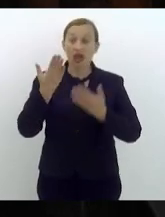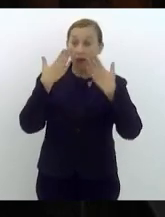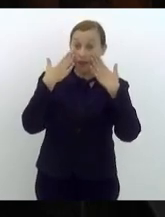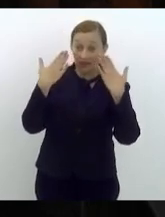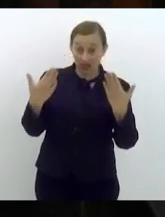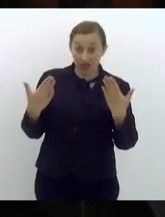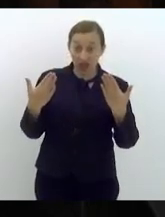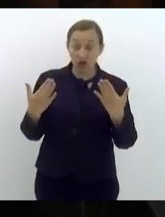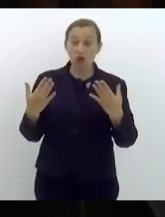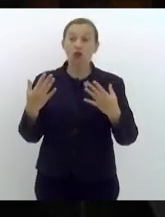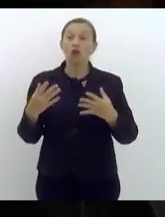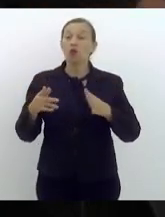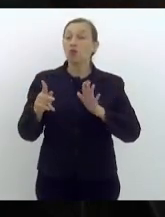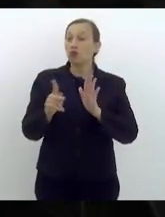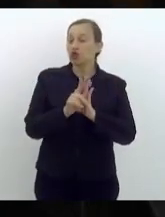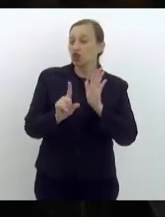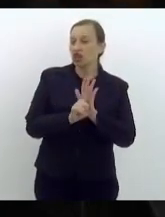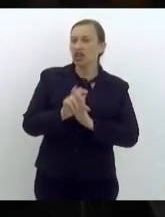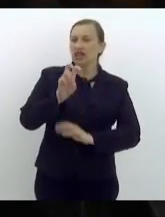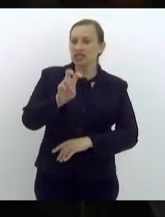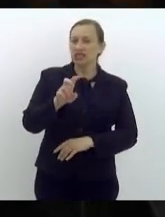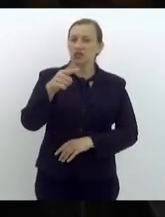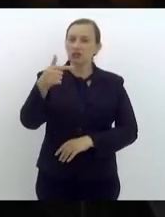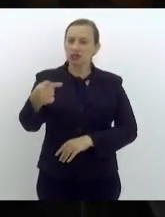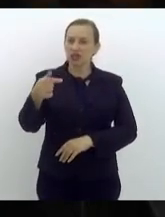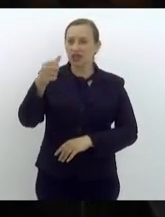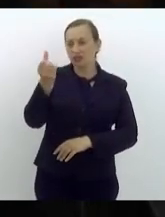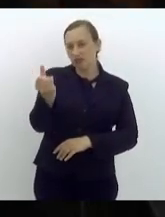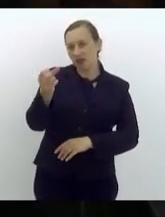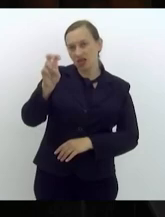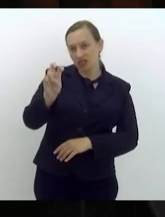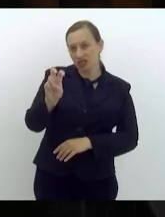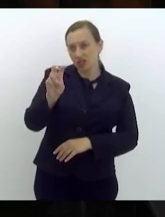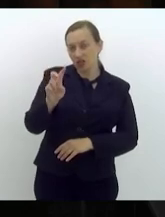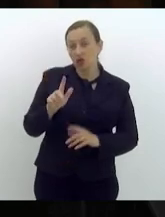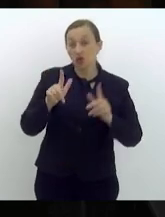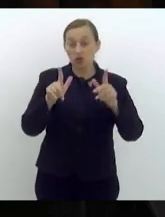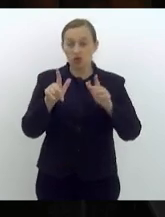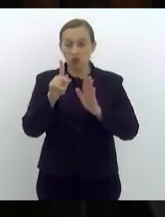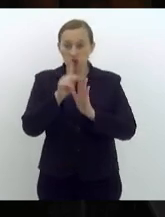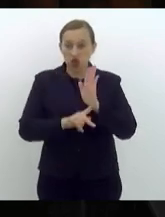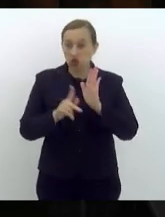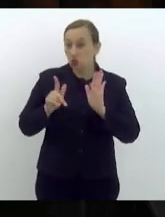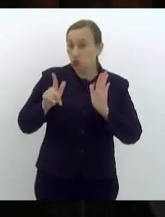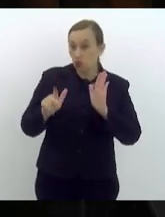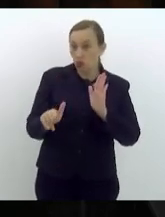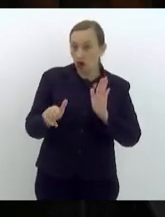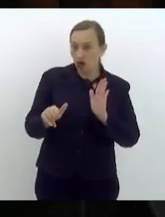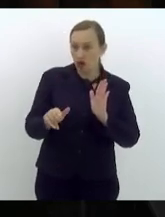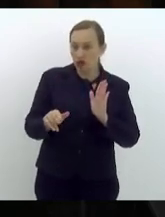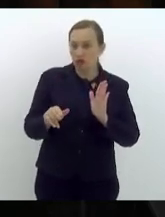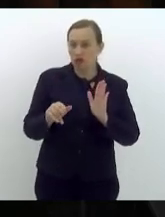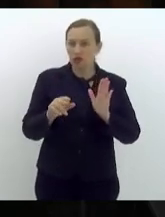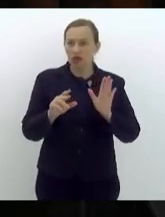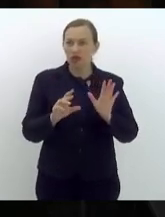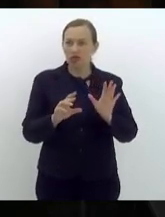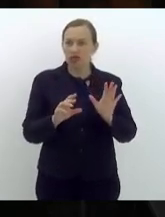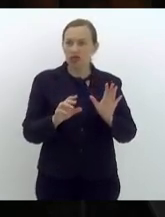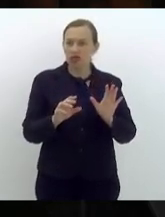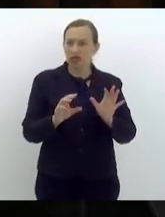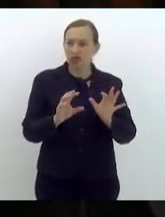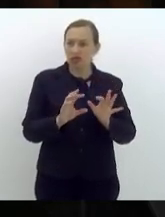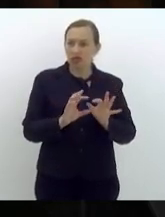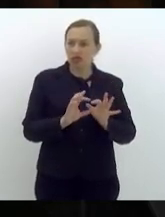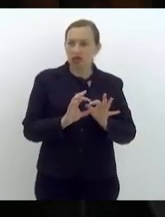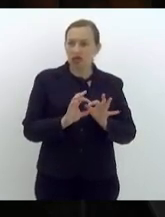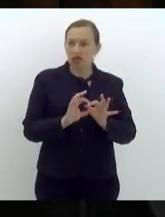apresentaram o projeto de lei 5765, o mesmo projeto. Em vez de ser determinativo, passou